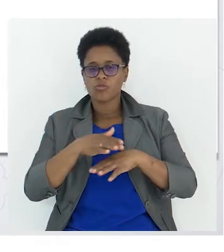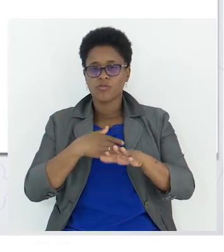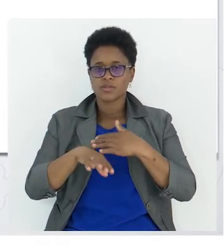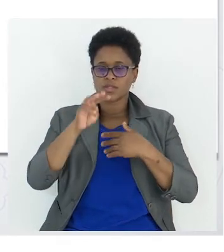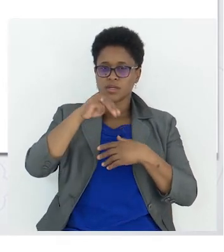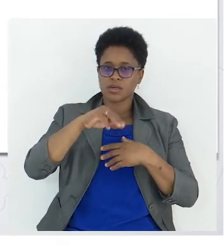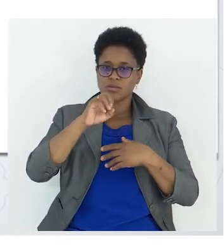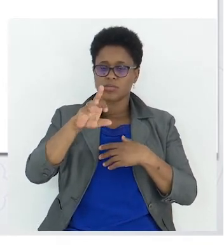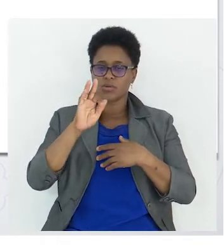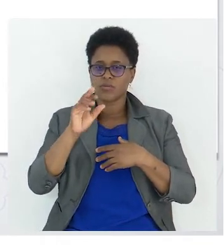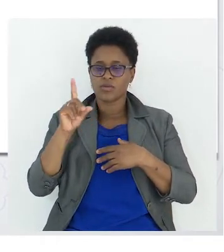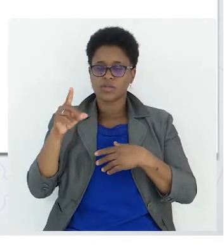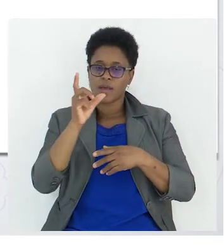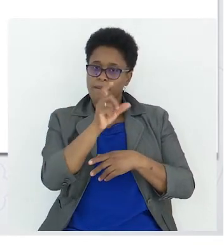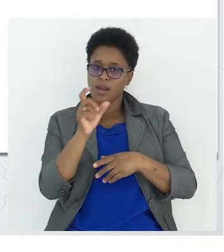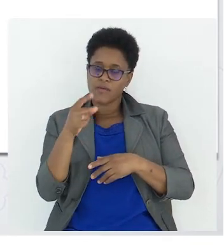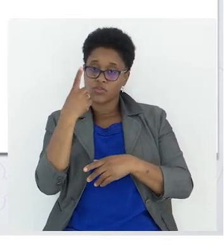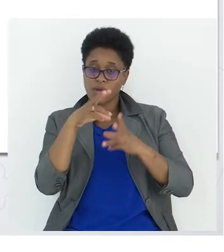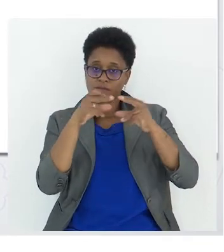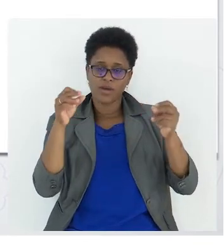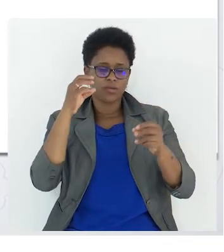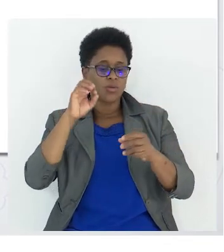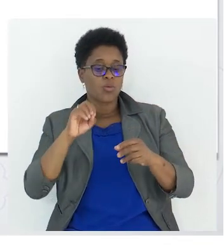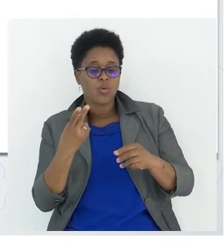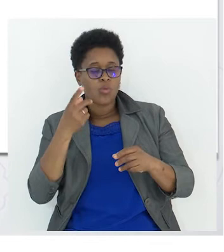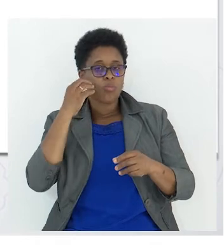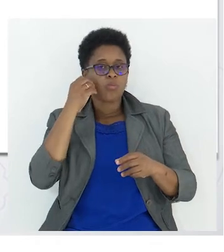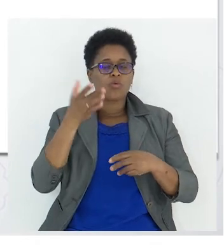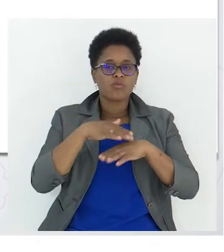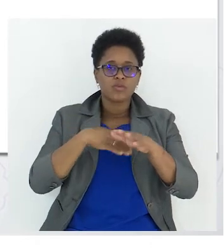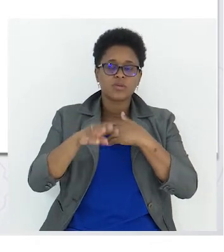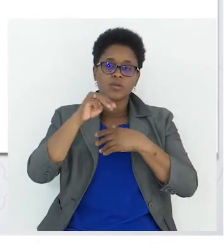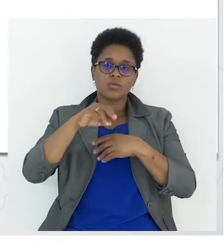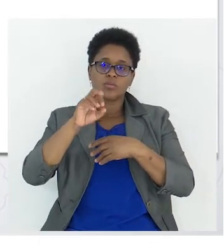das palavras numa frase? Ou então, como analisar morfologicamente uma frase?